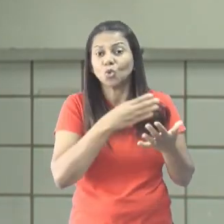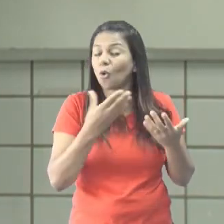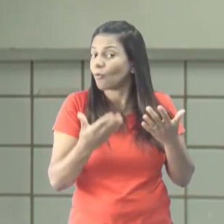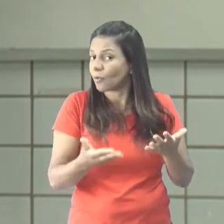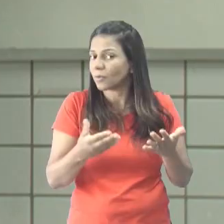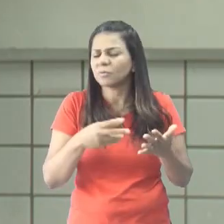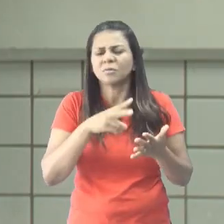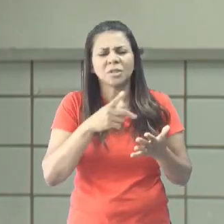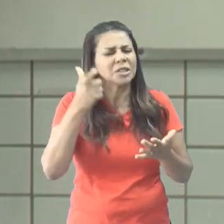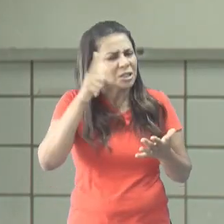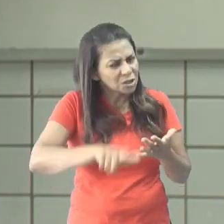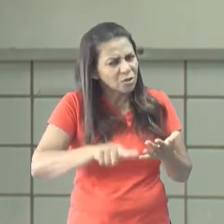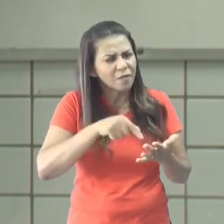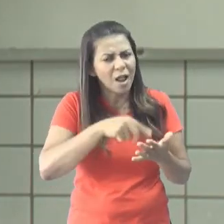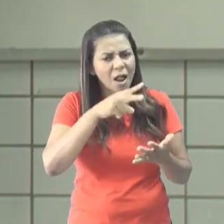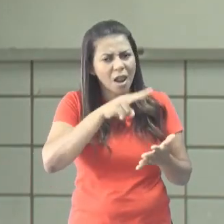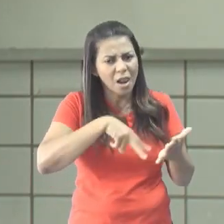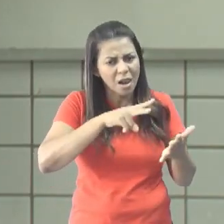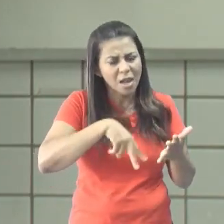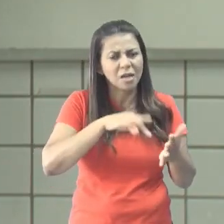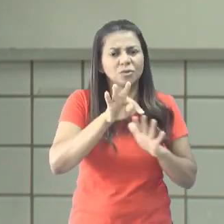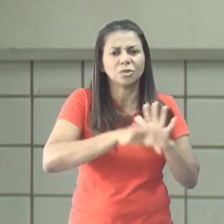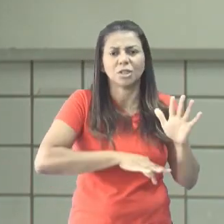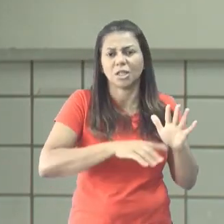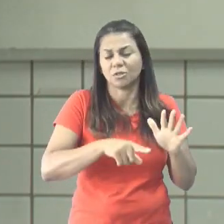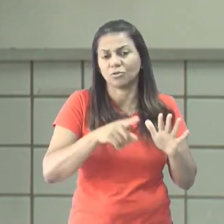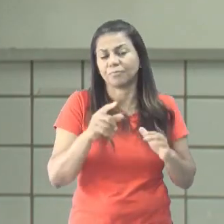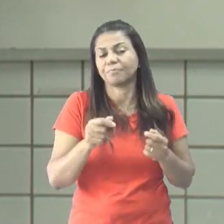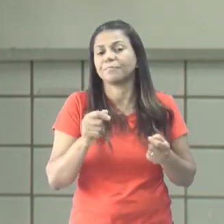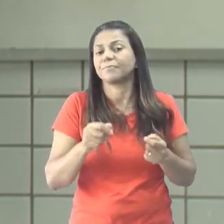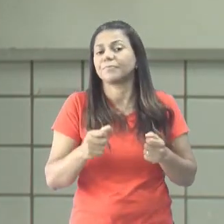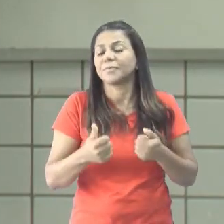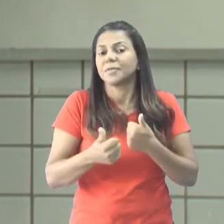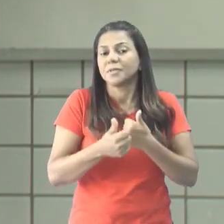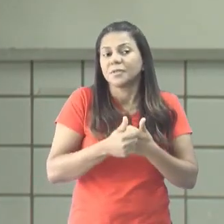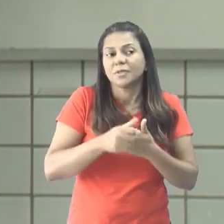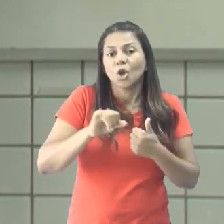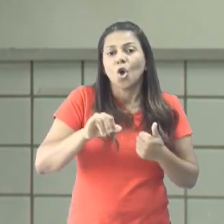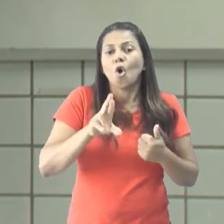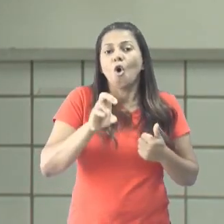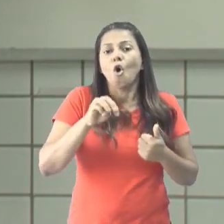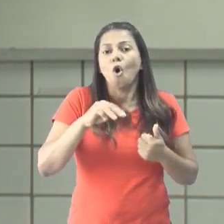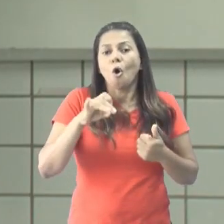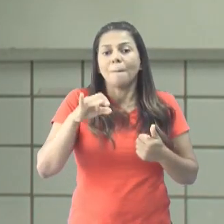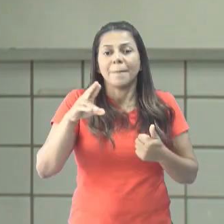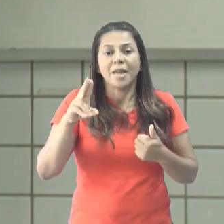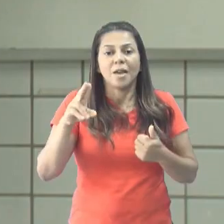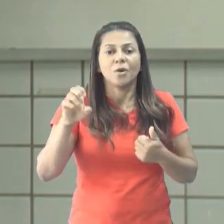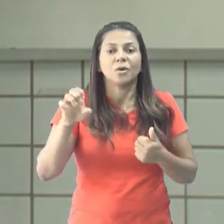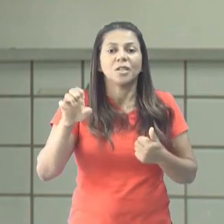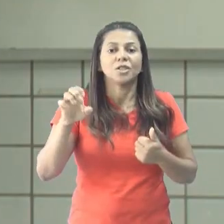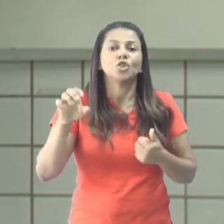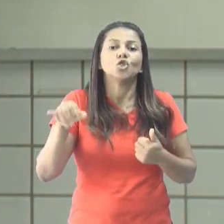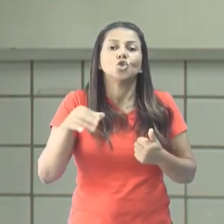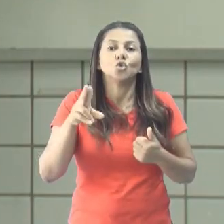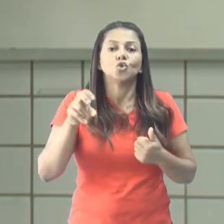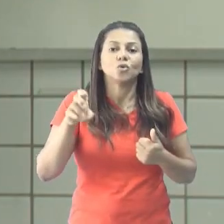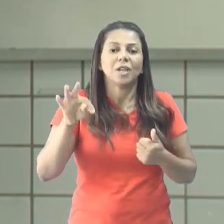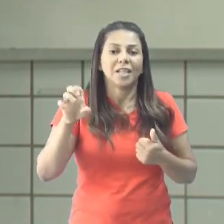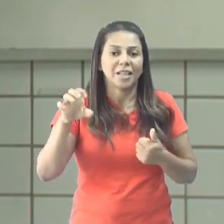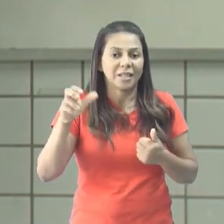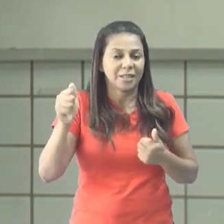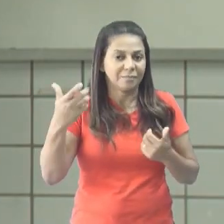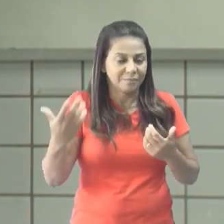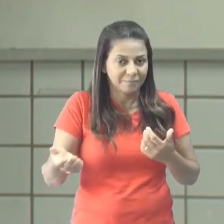o texto, depois de lido, depois de se aproximar bastante de Romeu e Julieta, aí é que vocês fazem essa análise do gênero